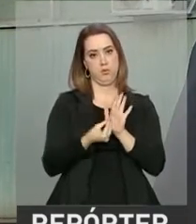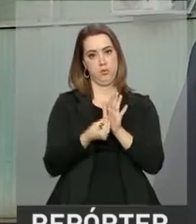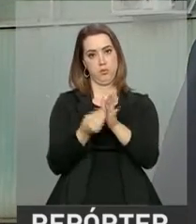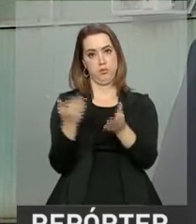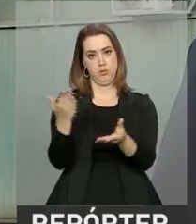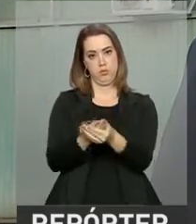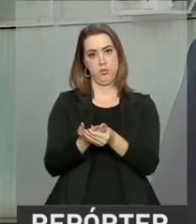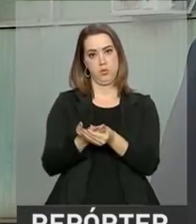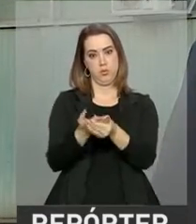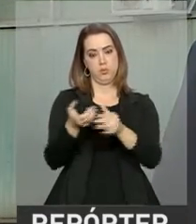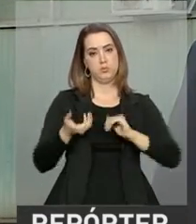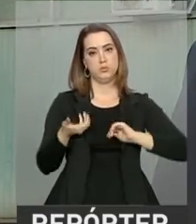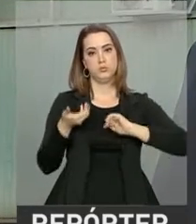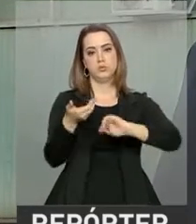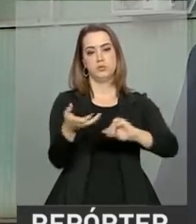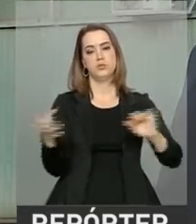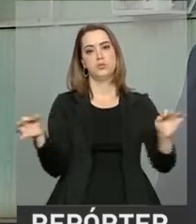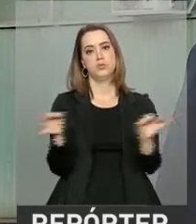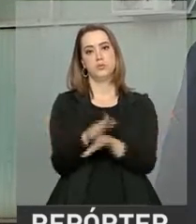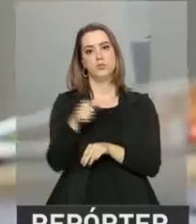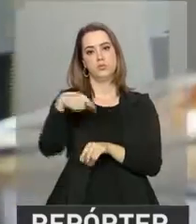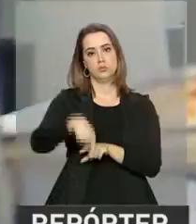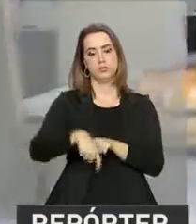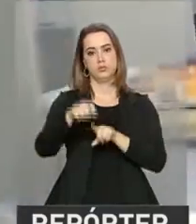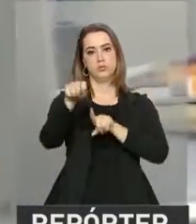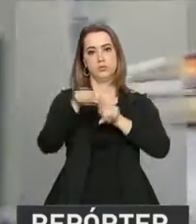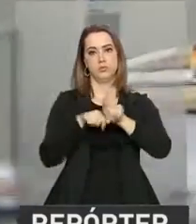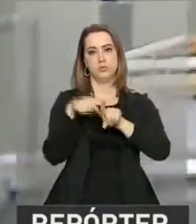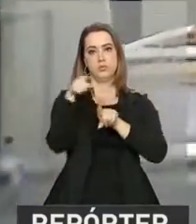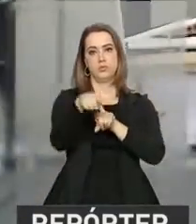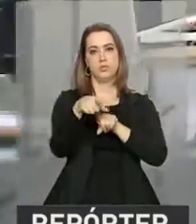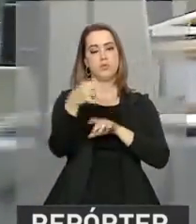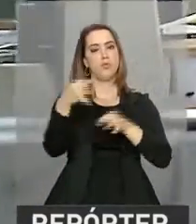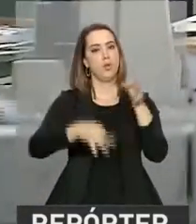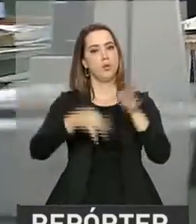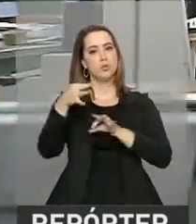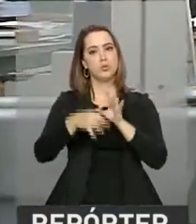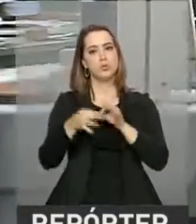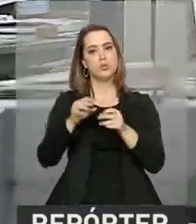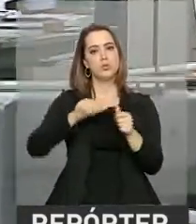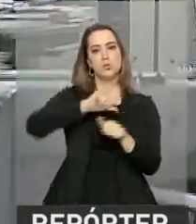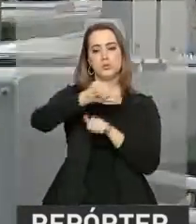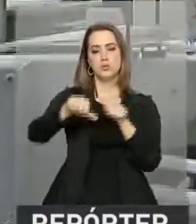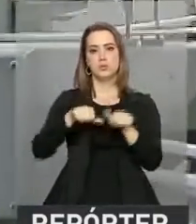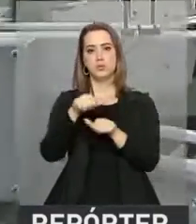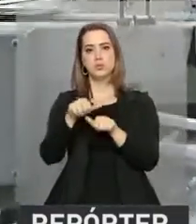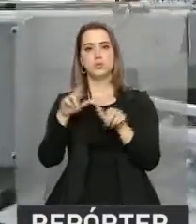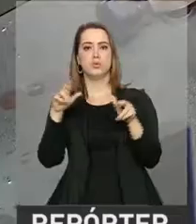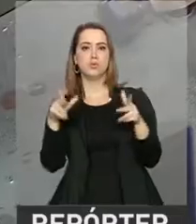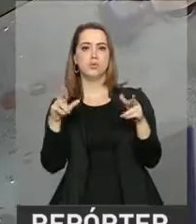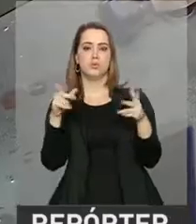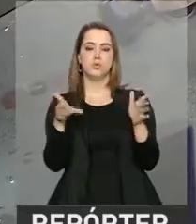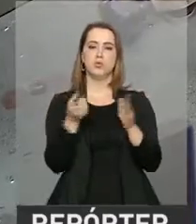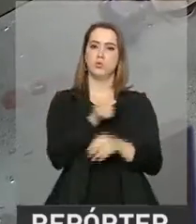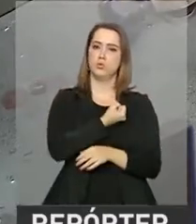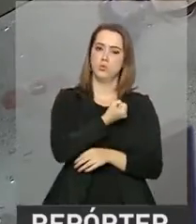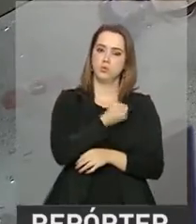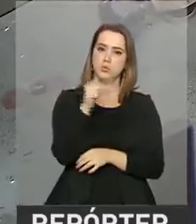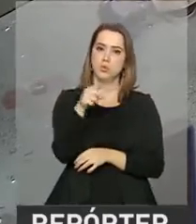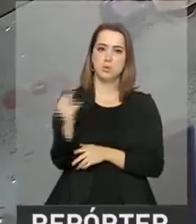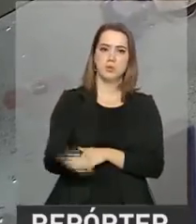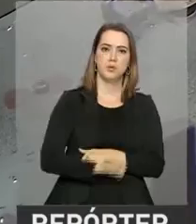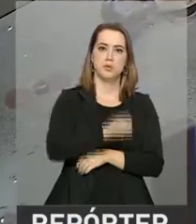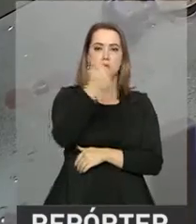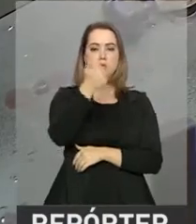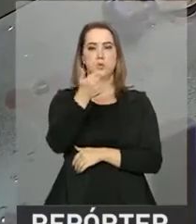enviada ao Congresso Nacional até o fim deste mês. Para justificar a mudança, o governo utilizou diferentes dados, desde o melhor